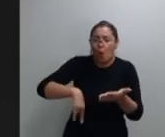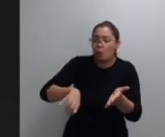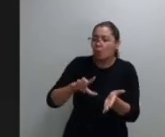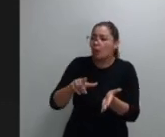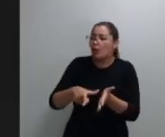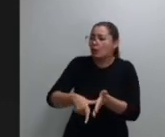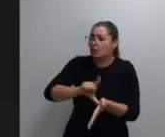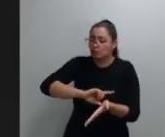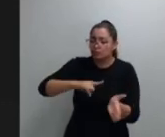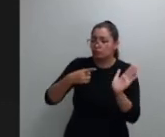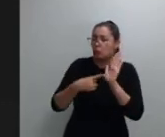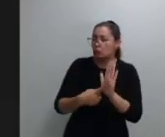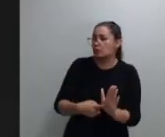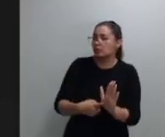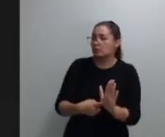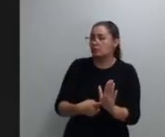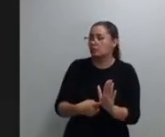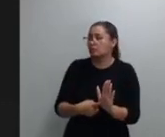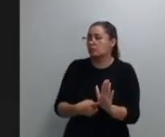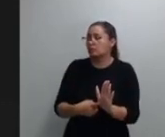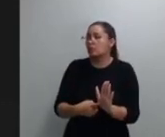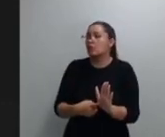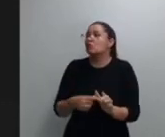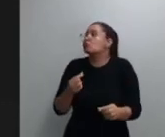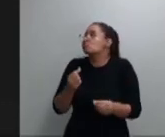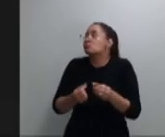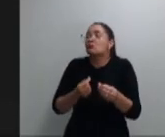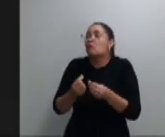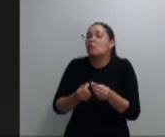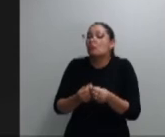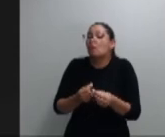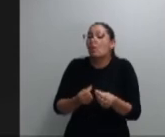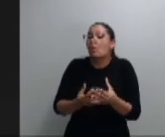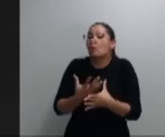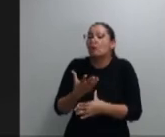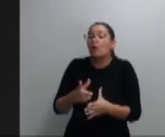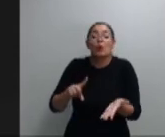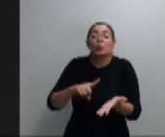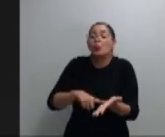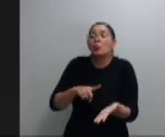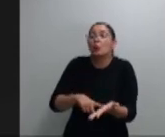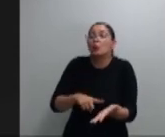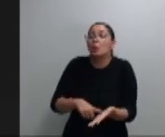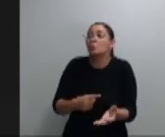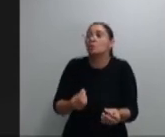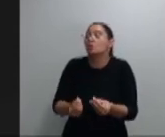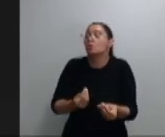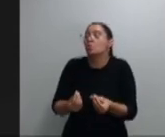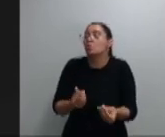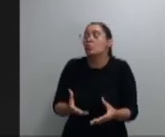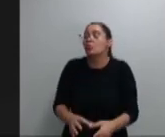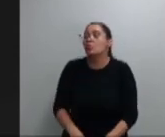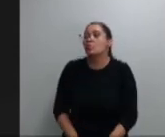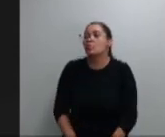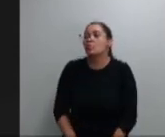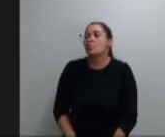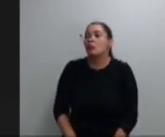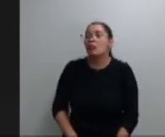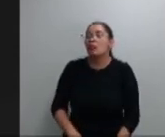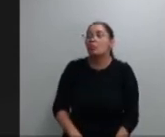apresentado e se aquele pré-contrato não evoluir para um acordo de vontades definitivo gerando